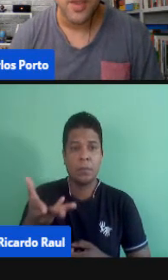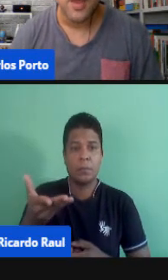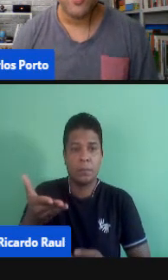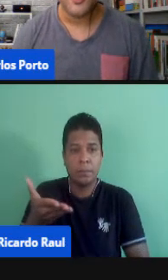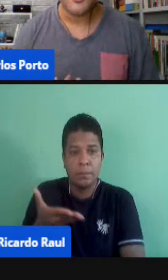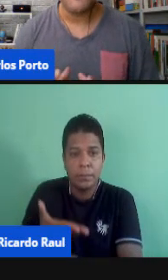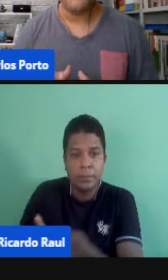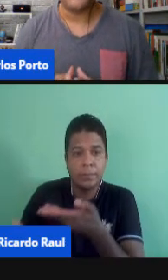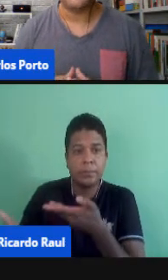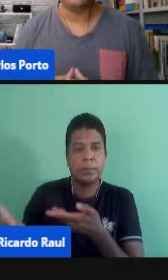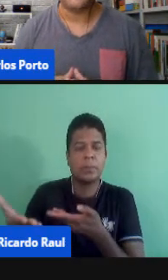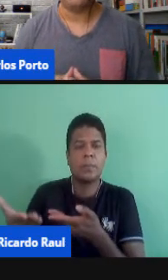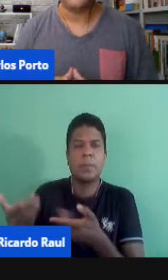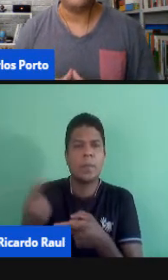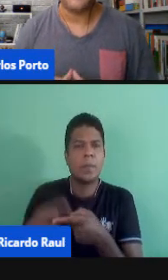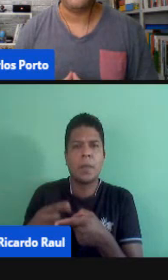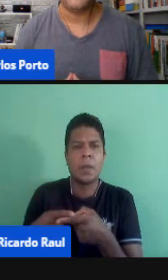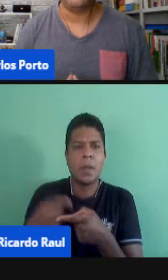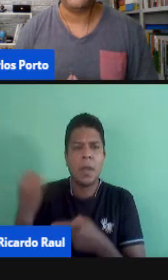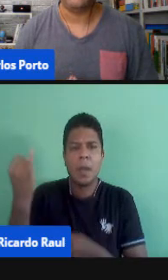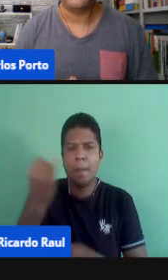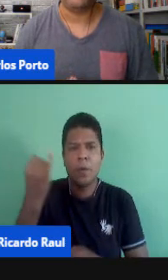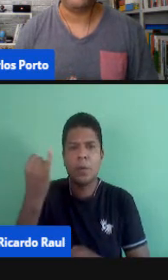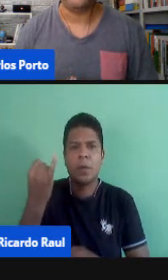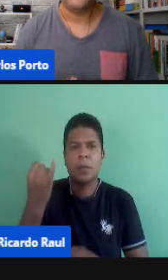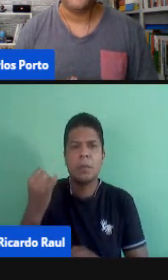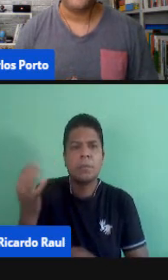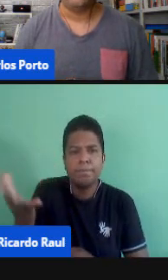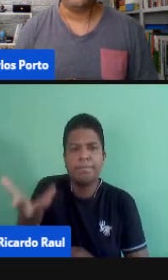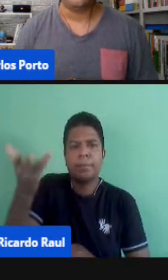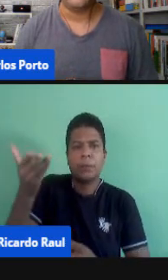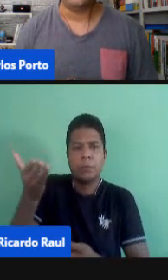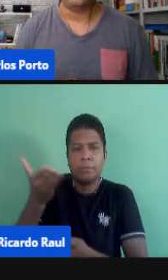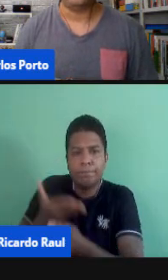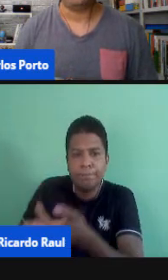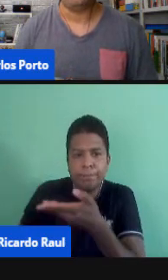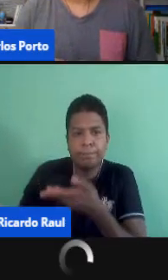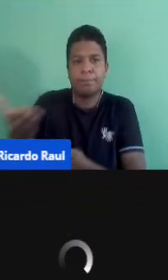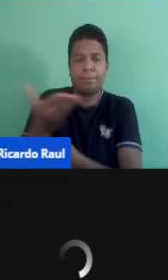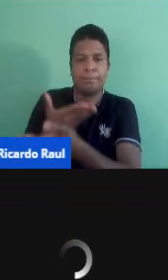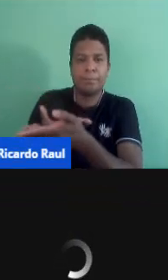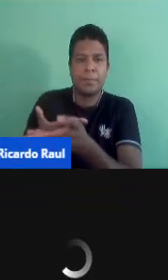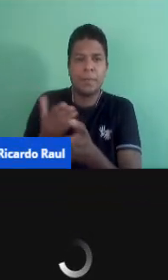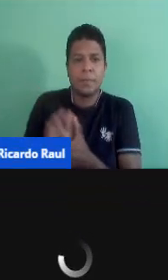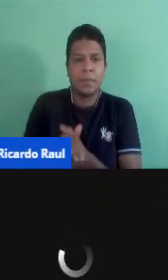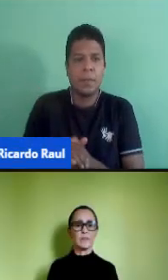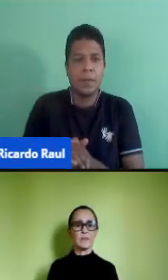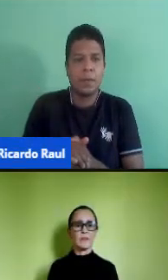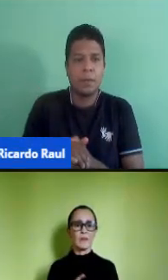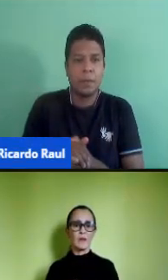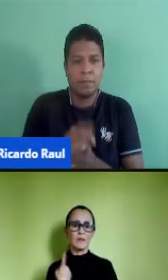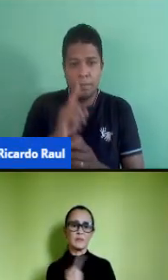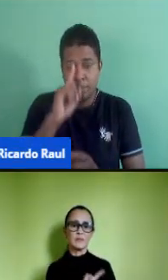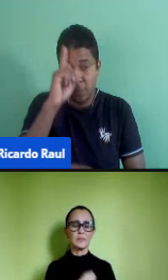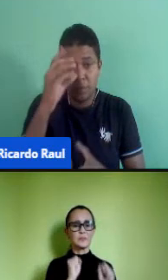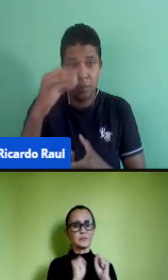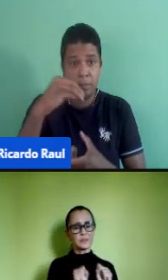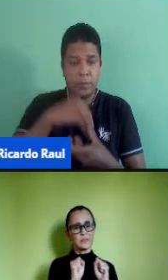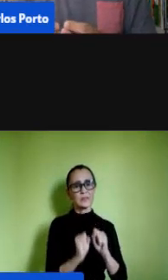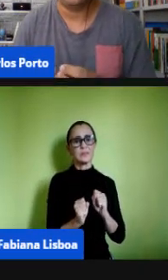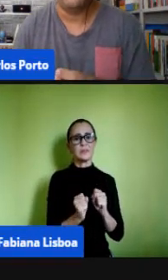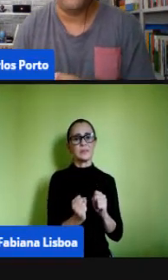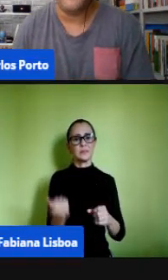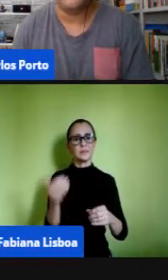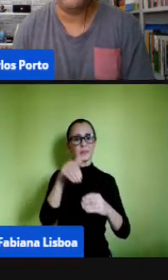né? Por que é importante a habilidade de relacionamento? Porque nós podemos criar dentro dessa habilidade